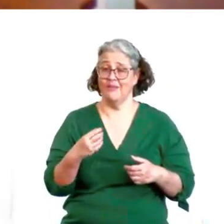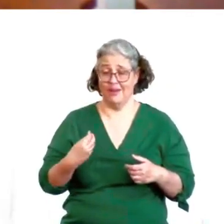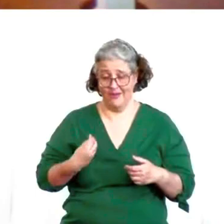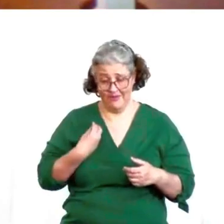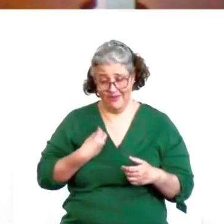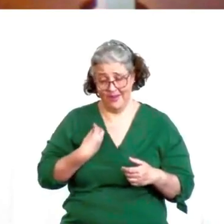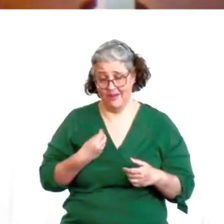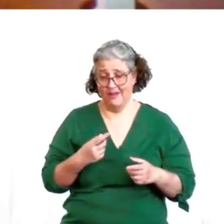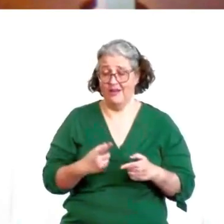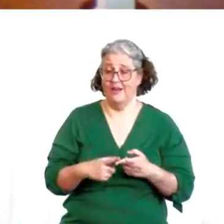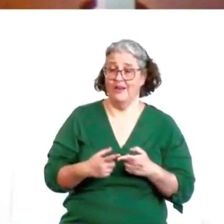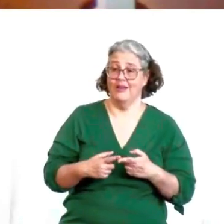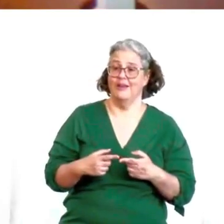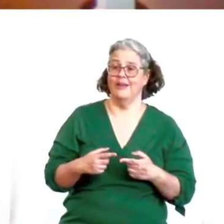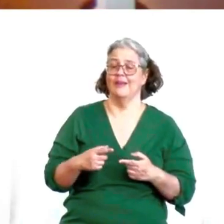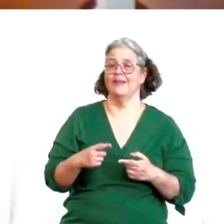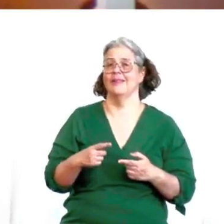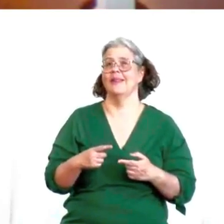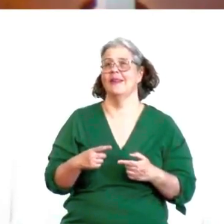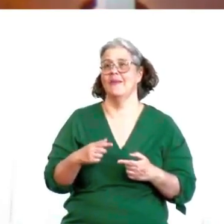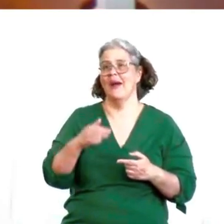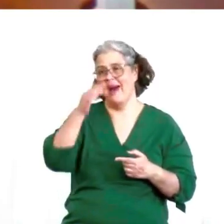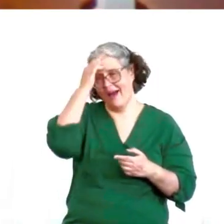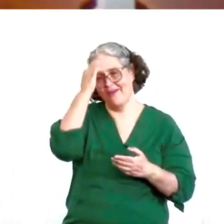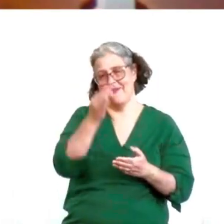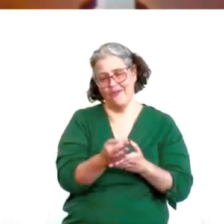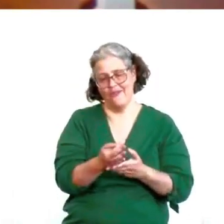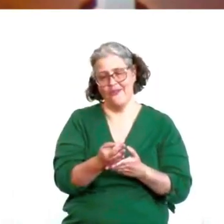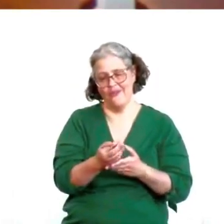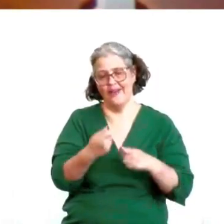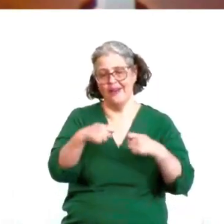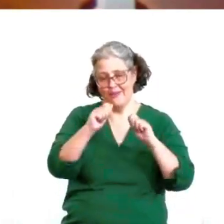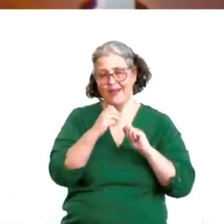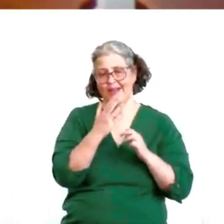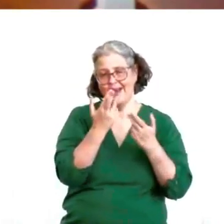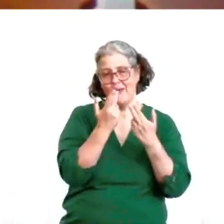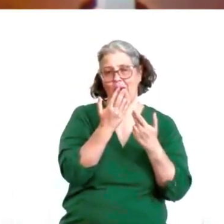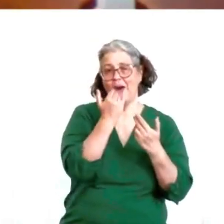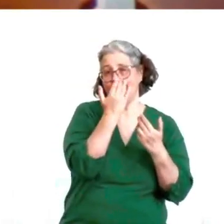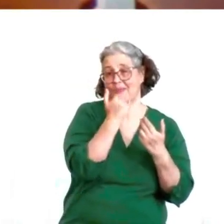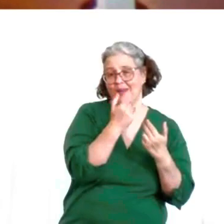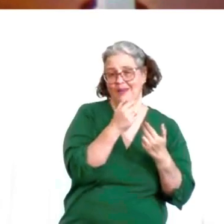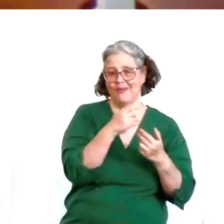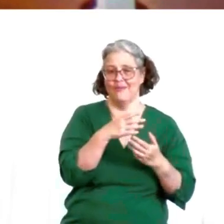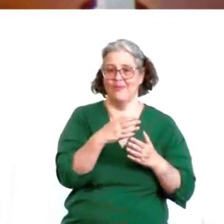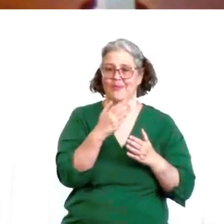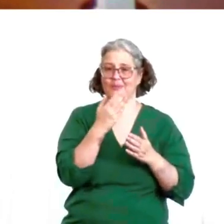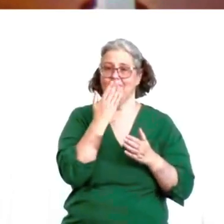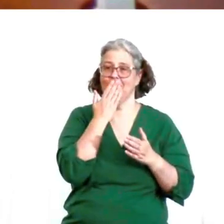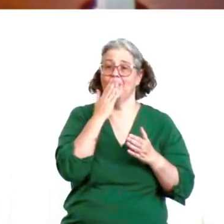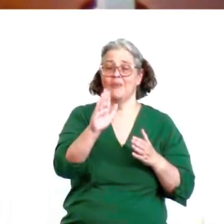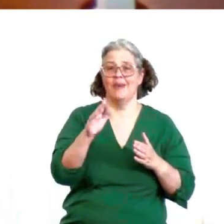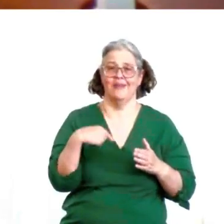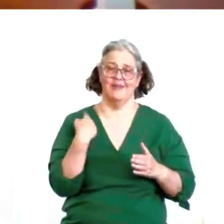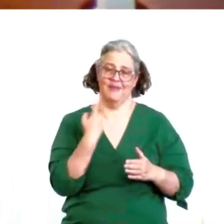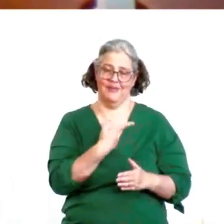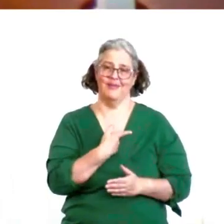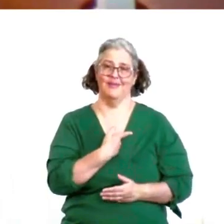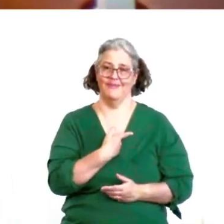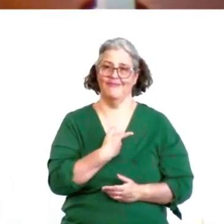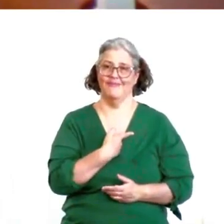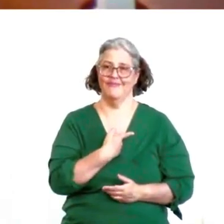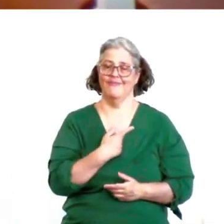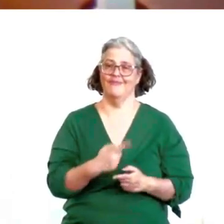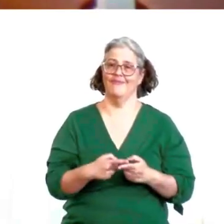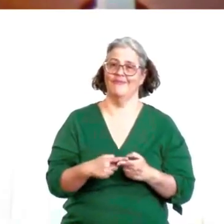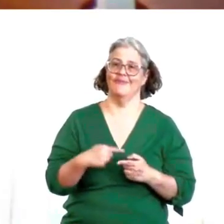nos faz acreditar nas promessas e aguardar, certo de que ela se cumprirá, pois o seu agente é o Espírito